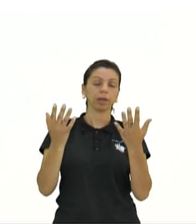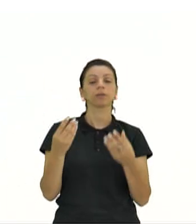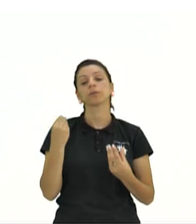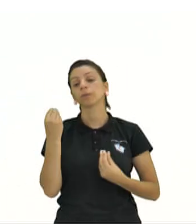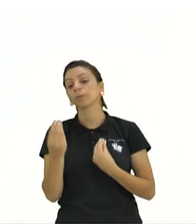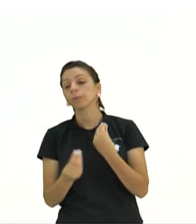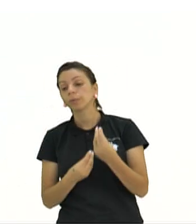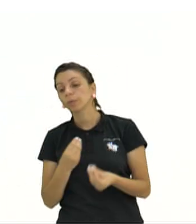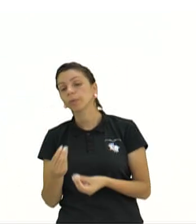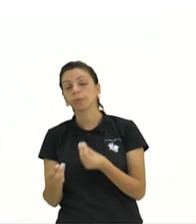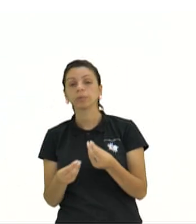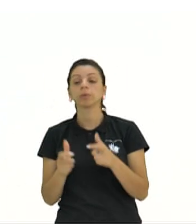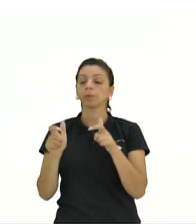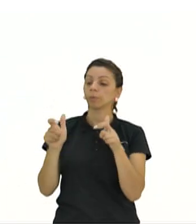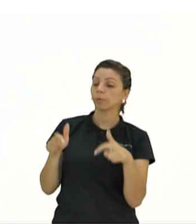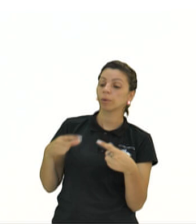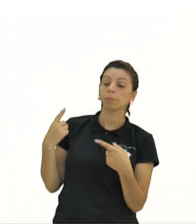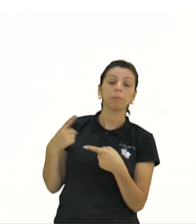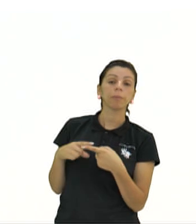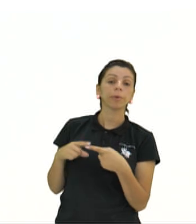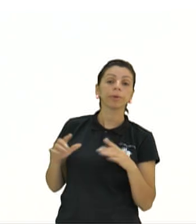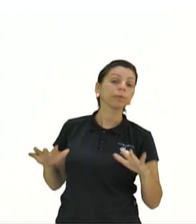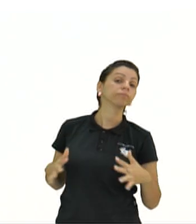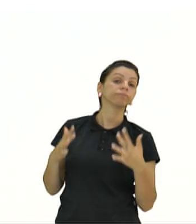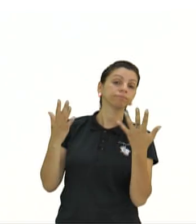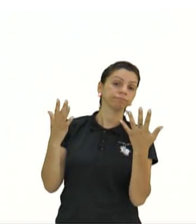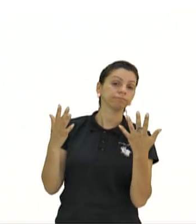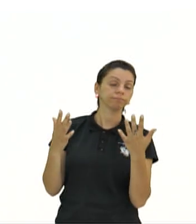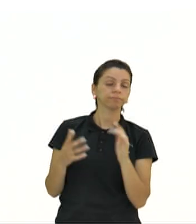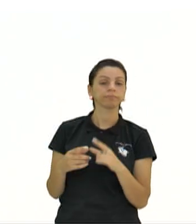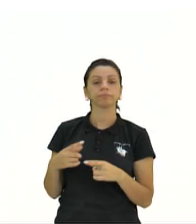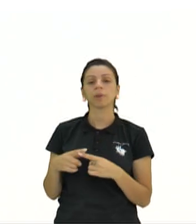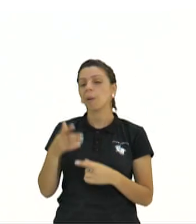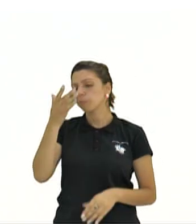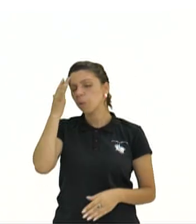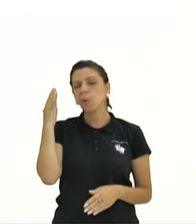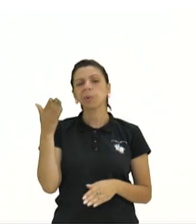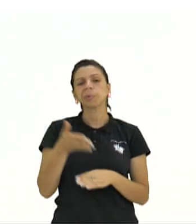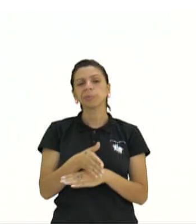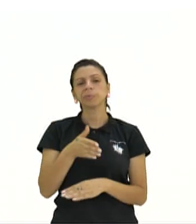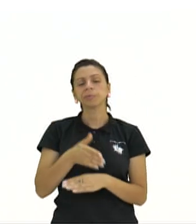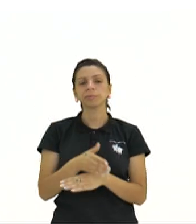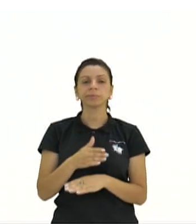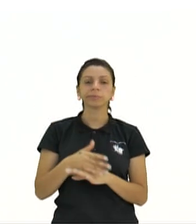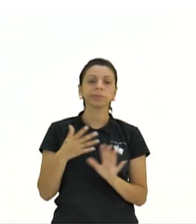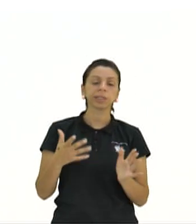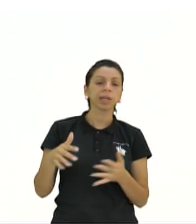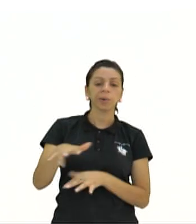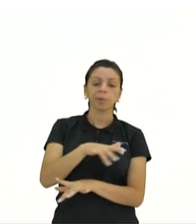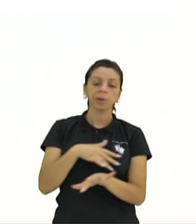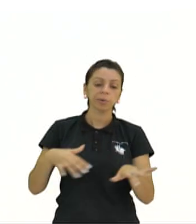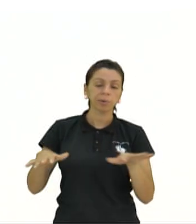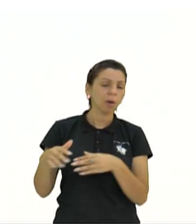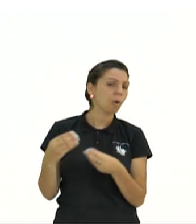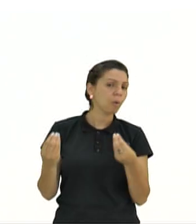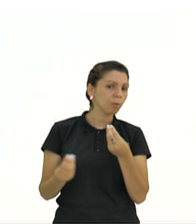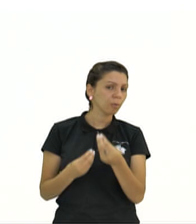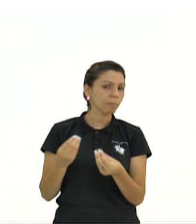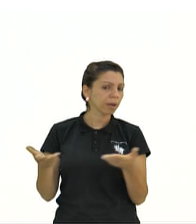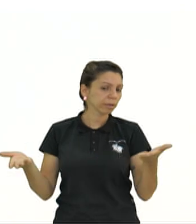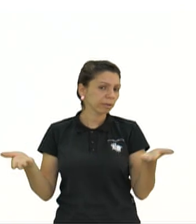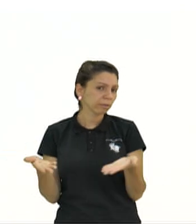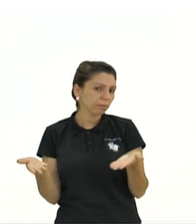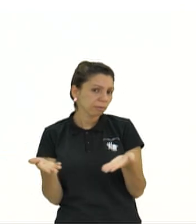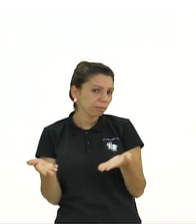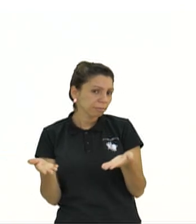como, onde e por que surgiu, quem participava dela, se era um ritual da época, como chegou aos dias